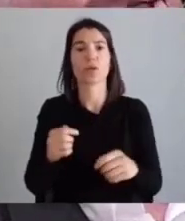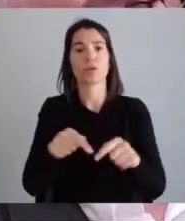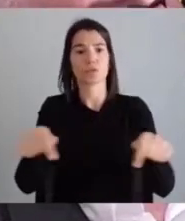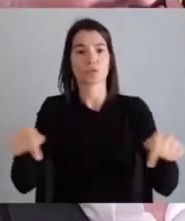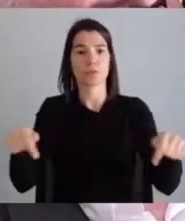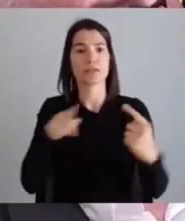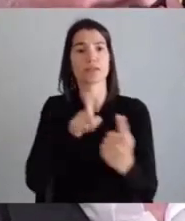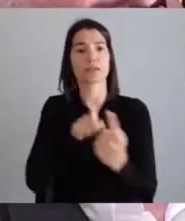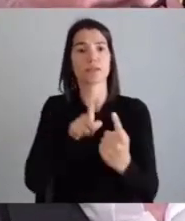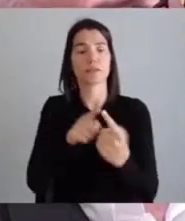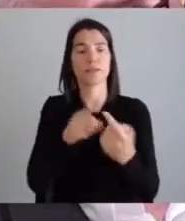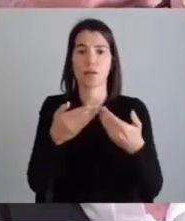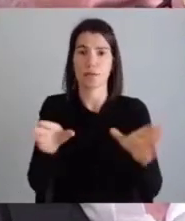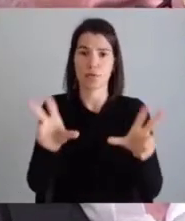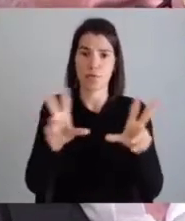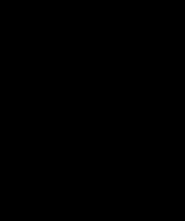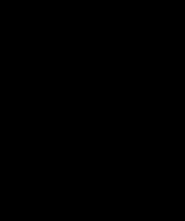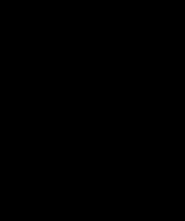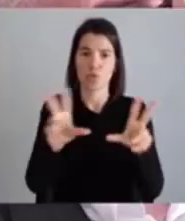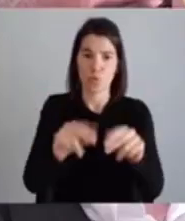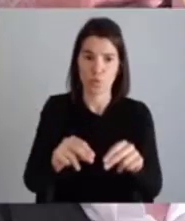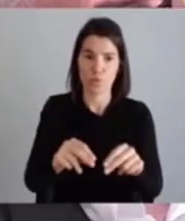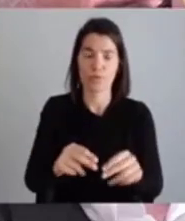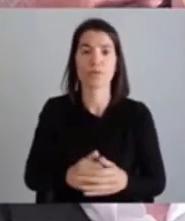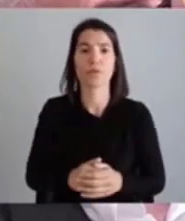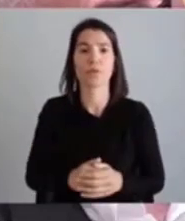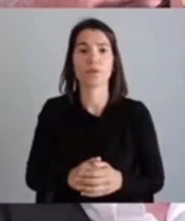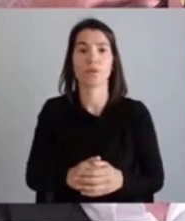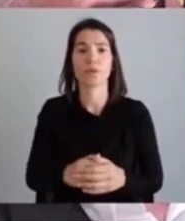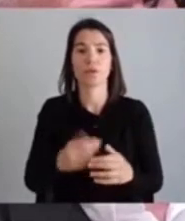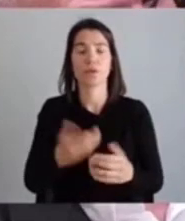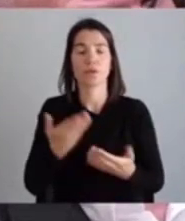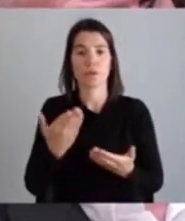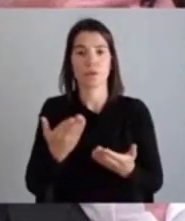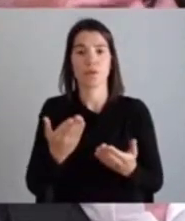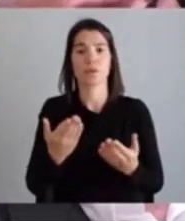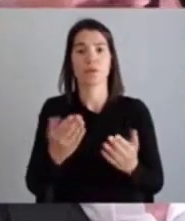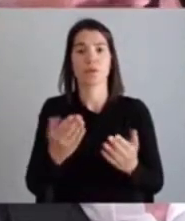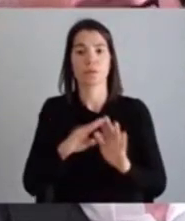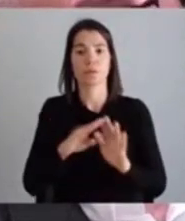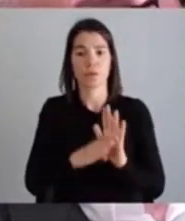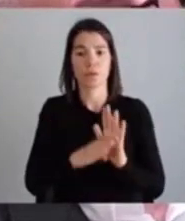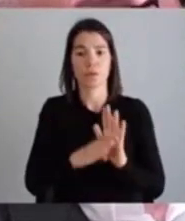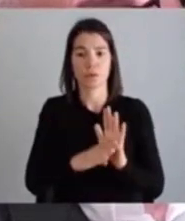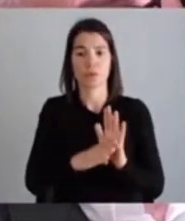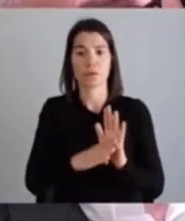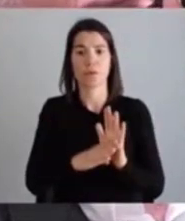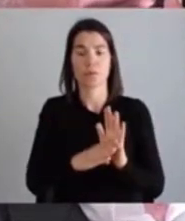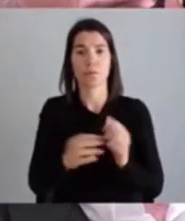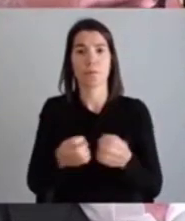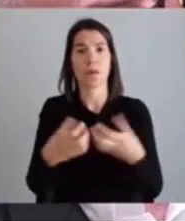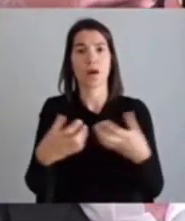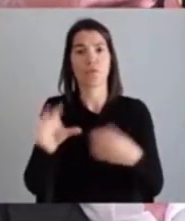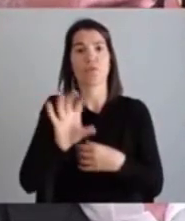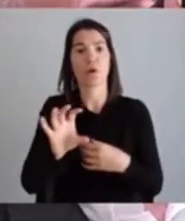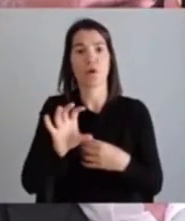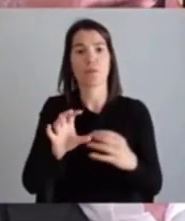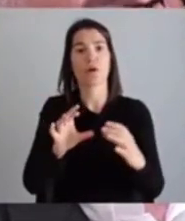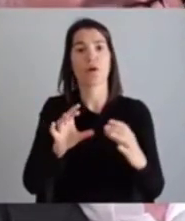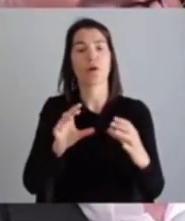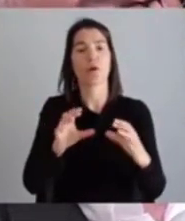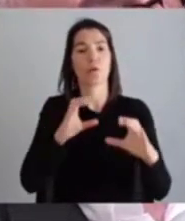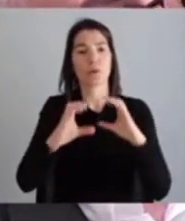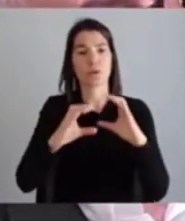o facto de estarem a ser programadas mais canais de comunicação e de serviço com o